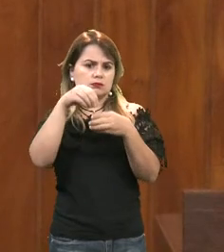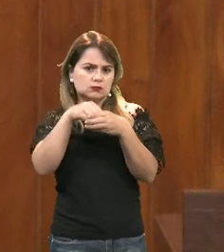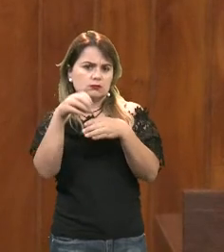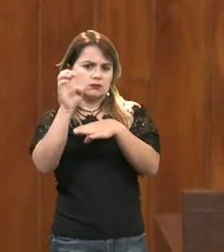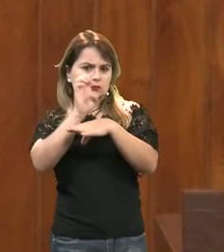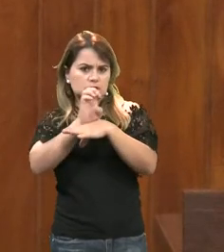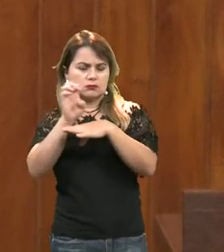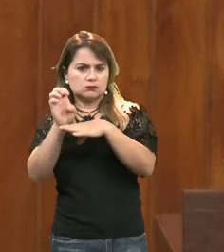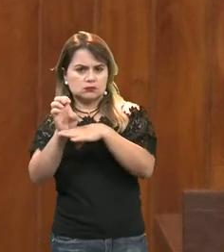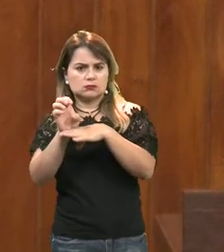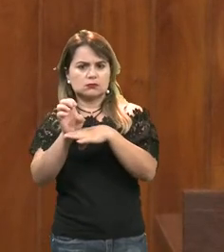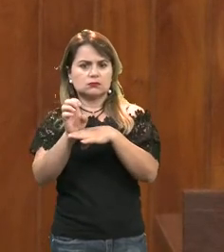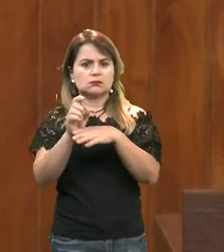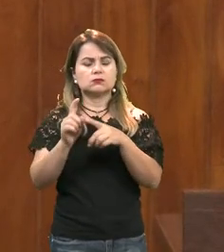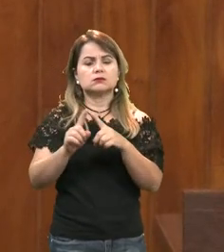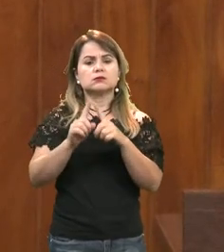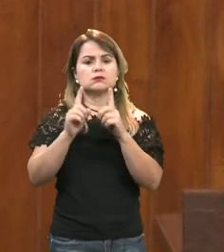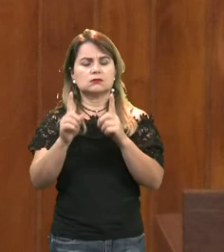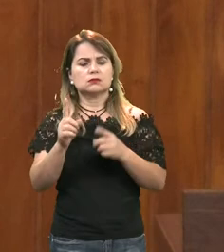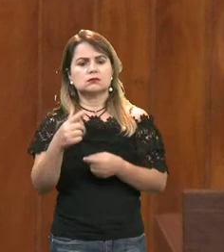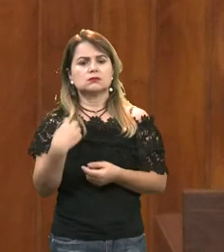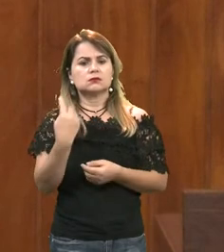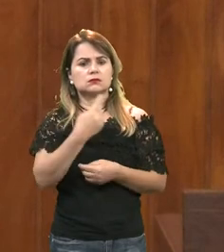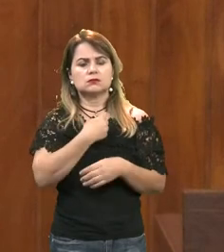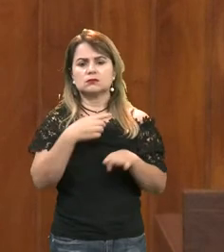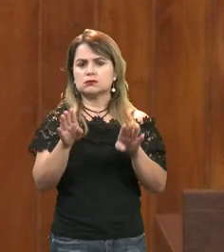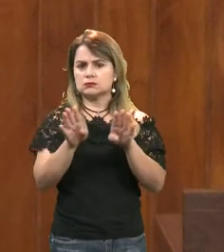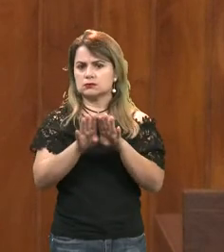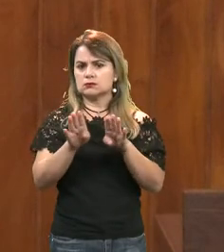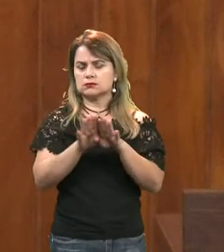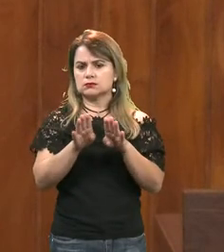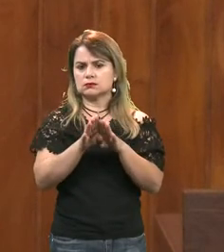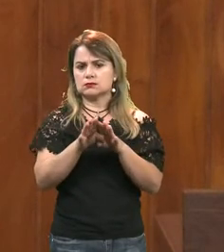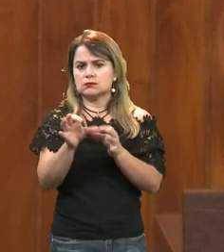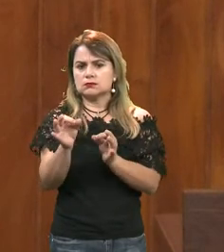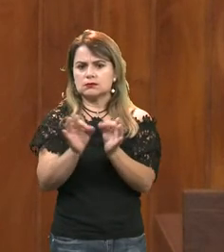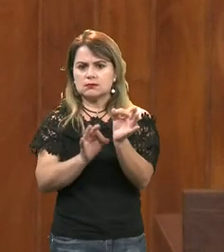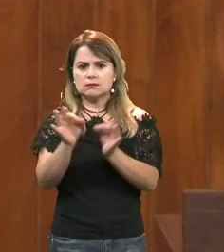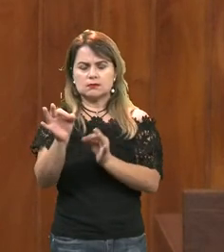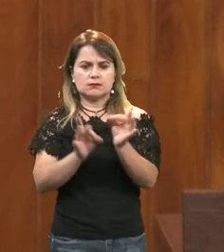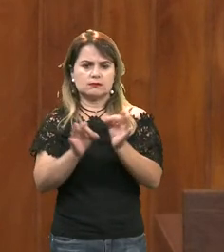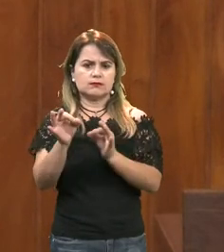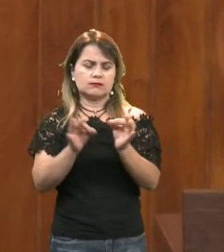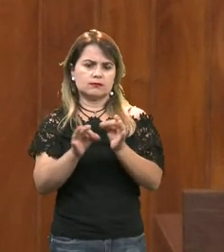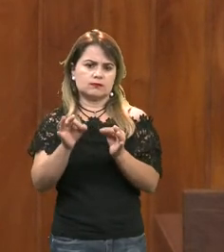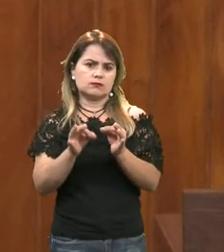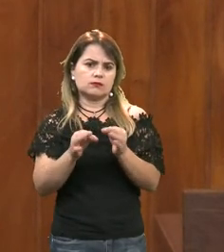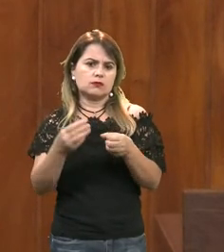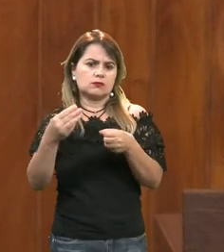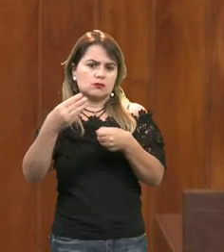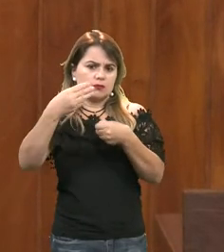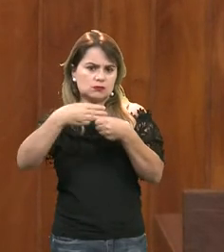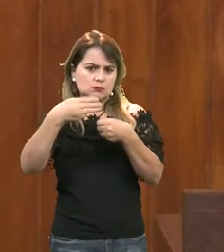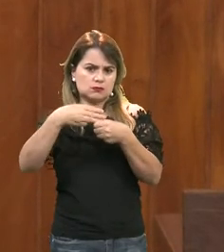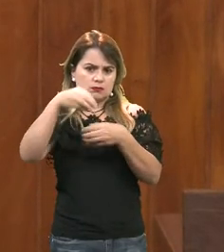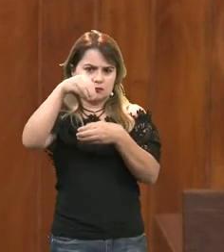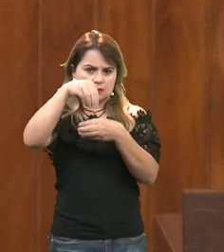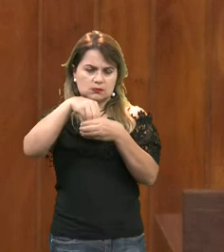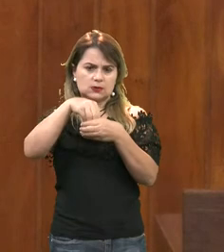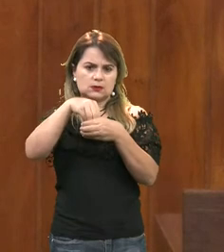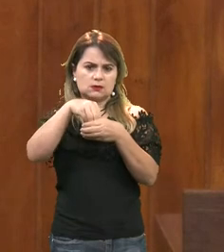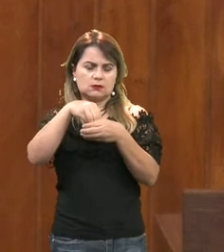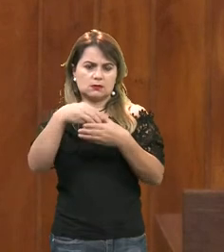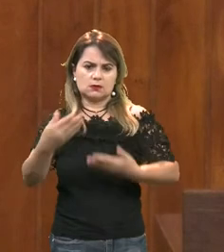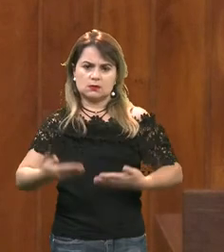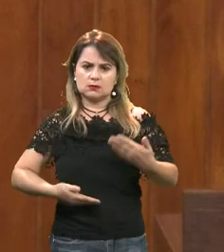não nos impede de também fazermos o nosso caminho a nível de município para conseguir atender a